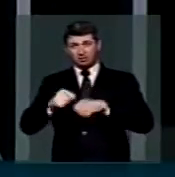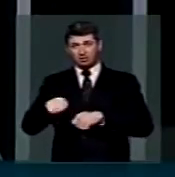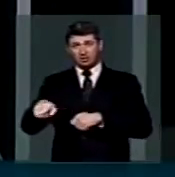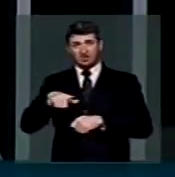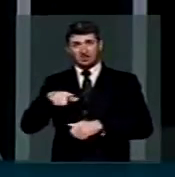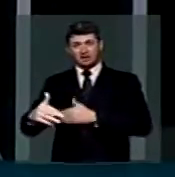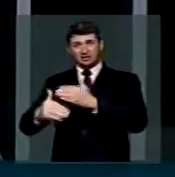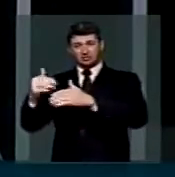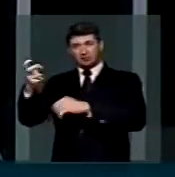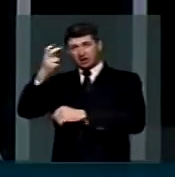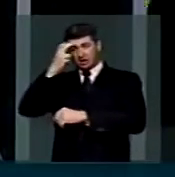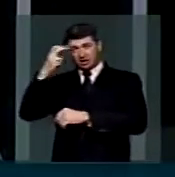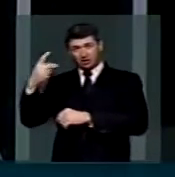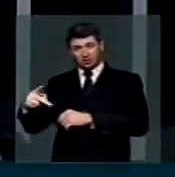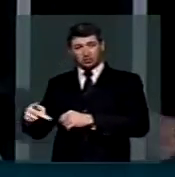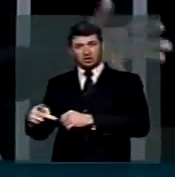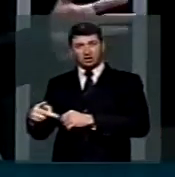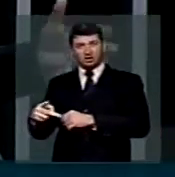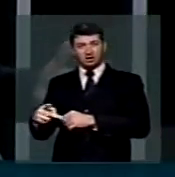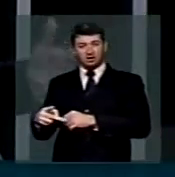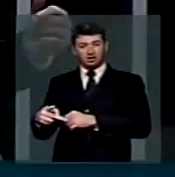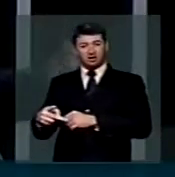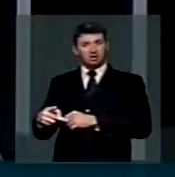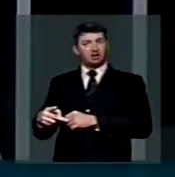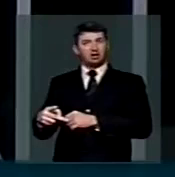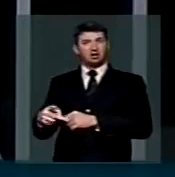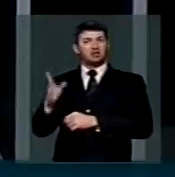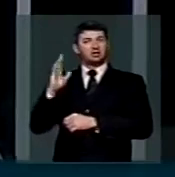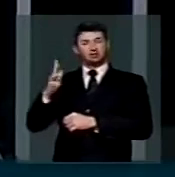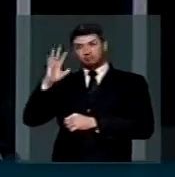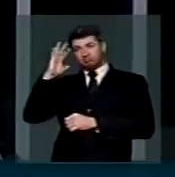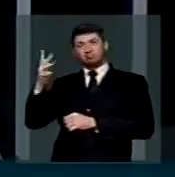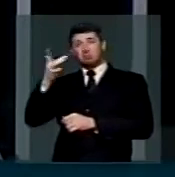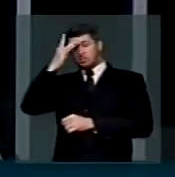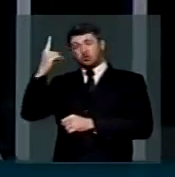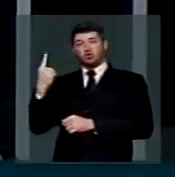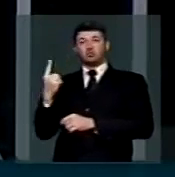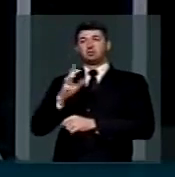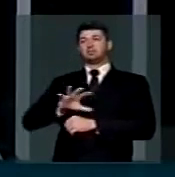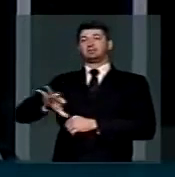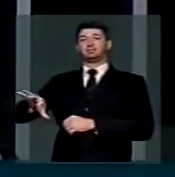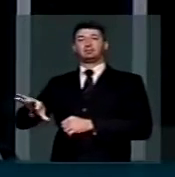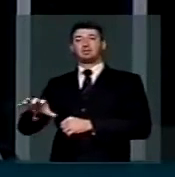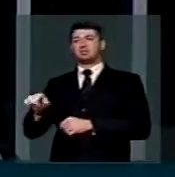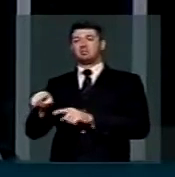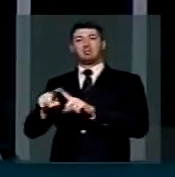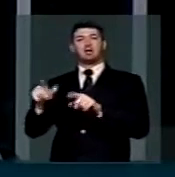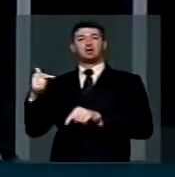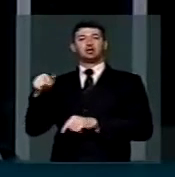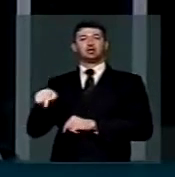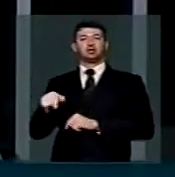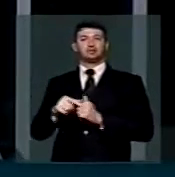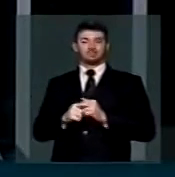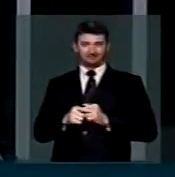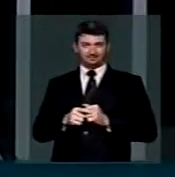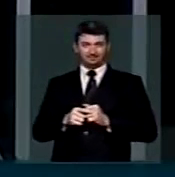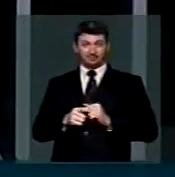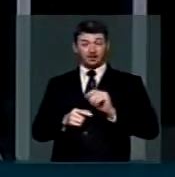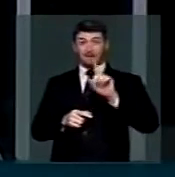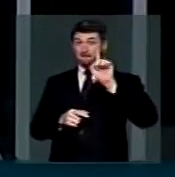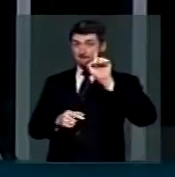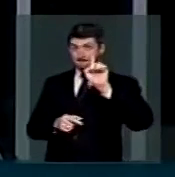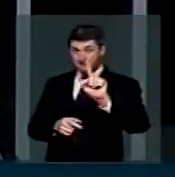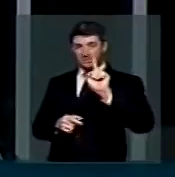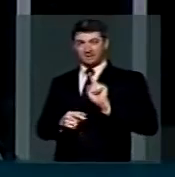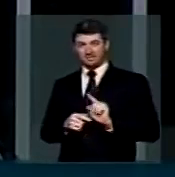de desenvolvimento intelectual já fosse resolvida por alguém que era inexistente. Só que isso,